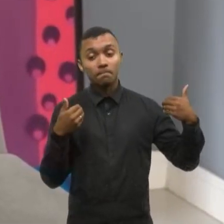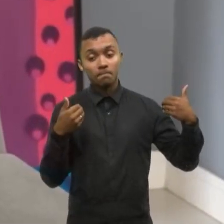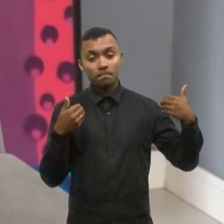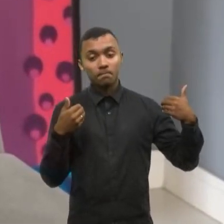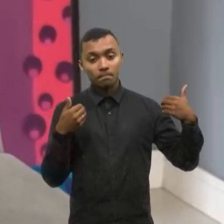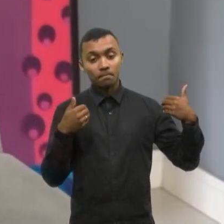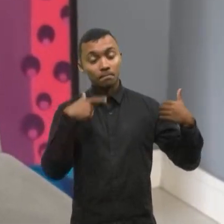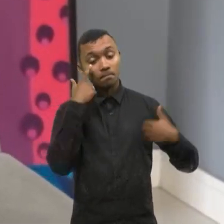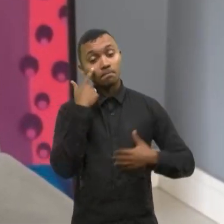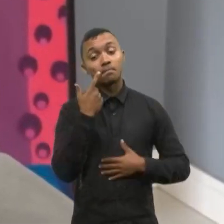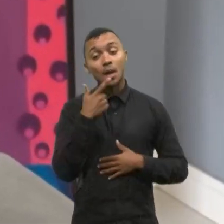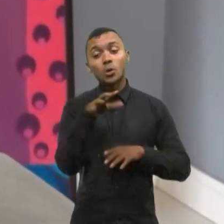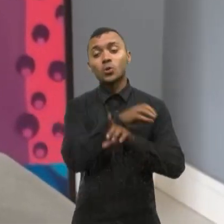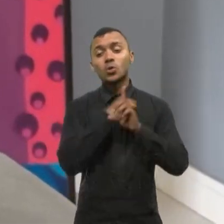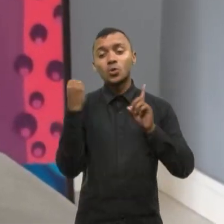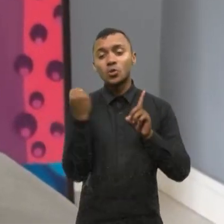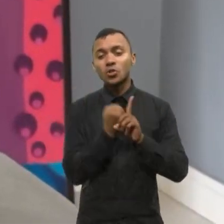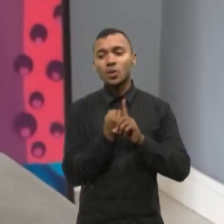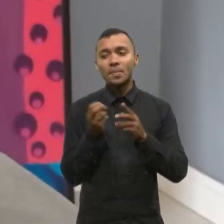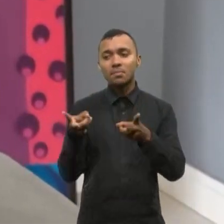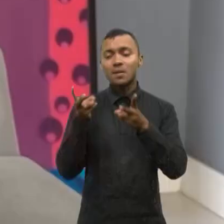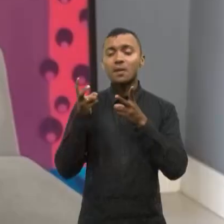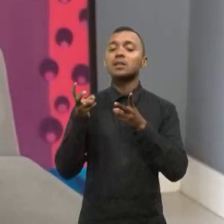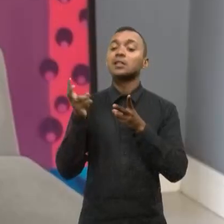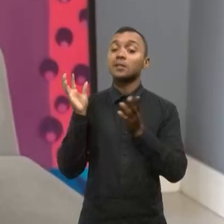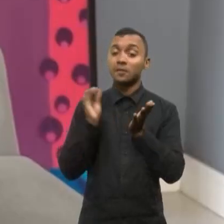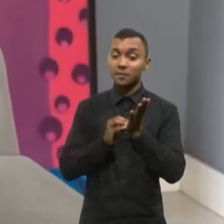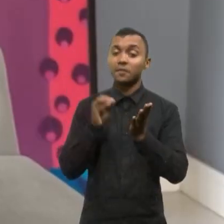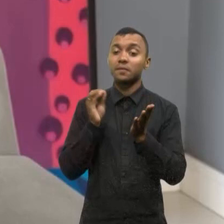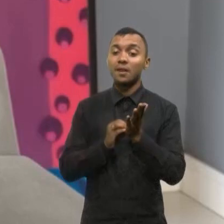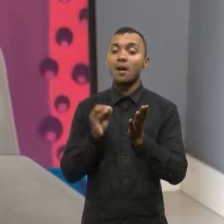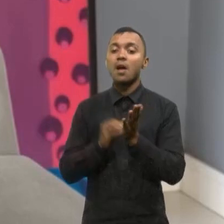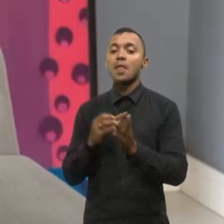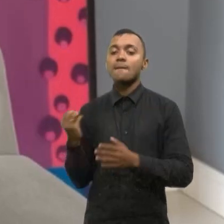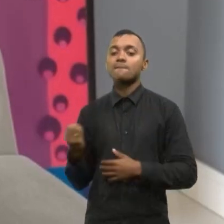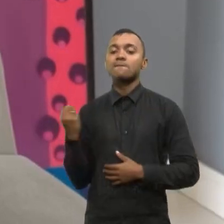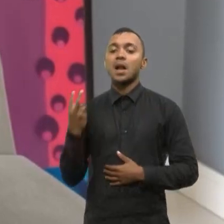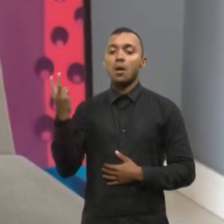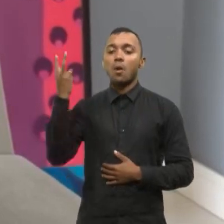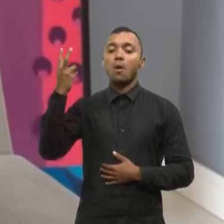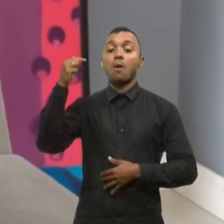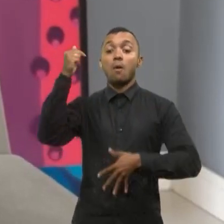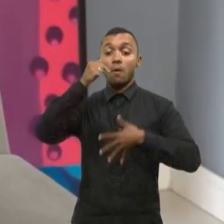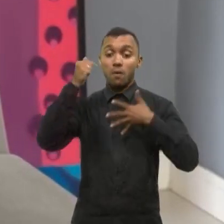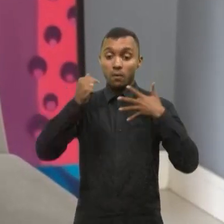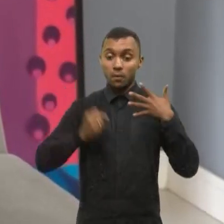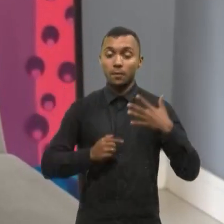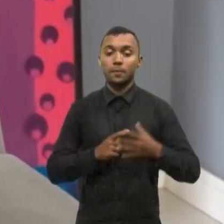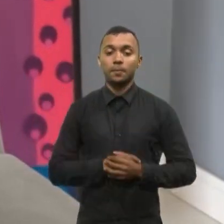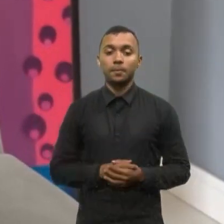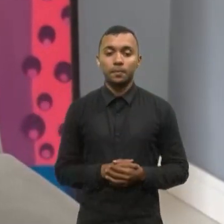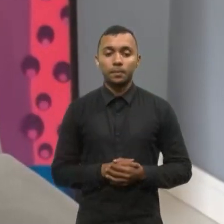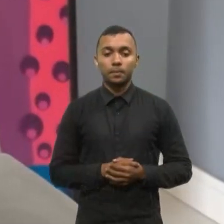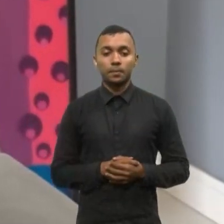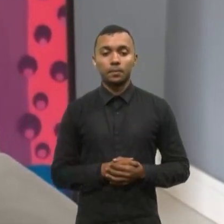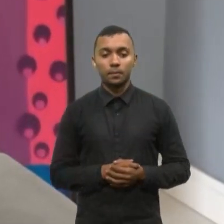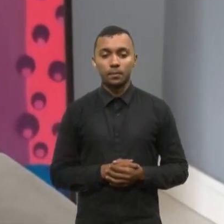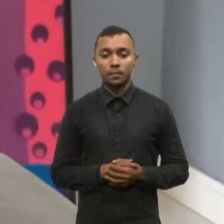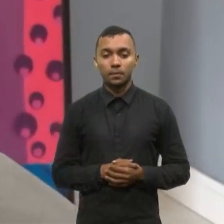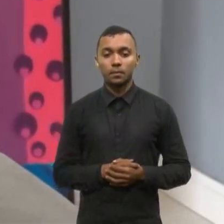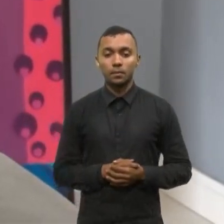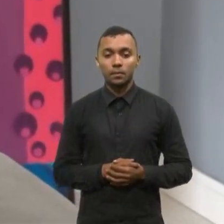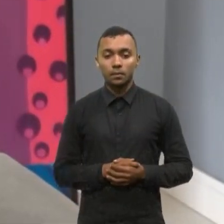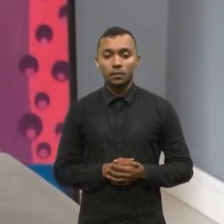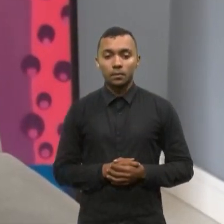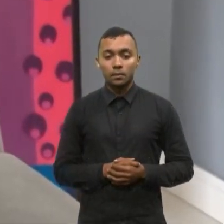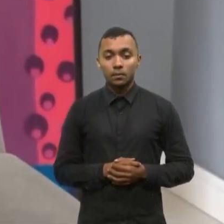para a sociologia, é uma certa ausência de valores. Por outro dado, é uma situação que, de certa